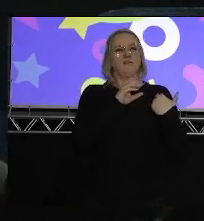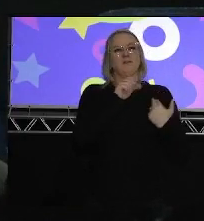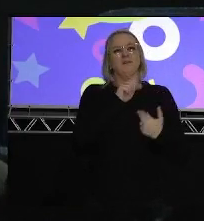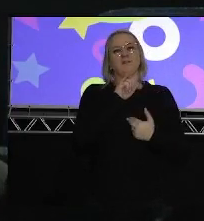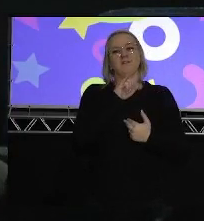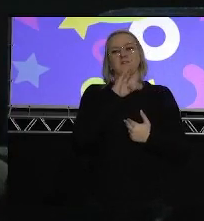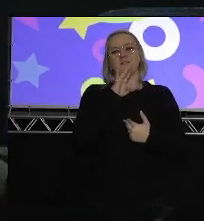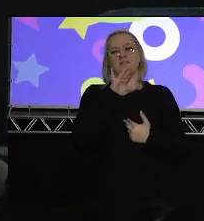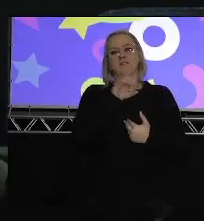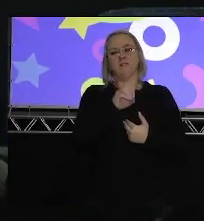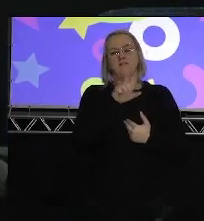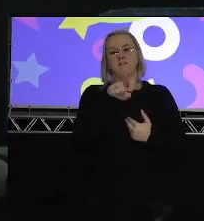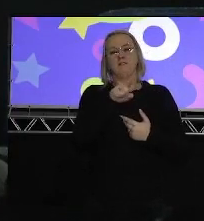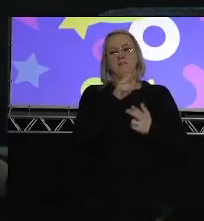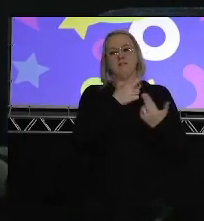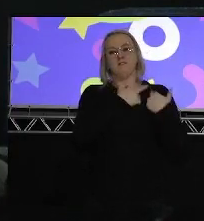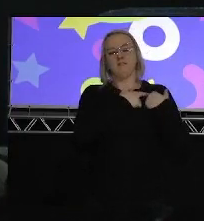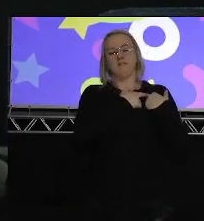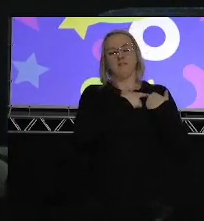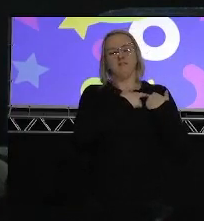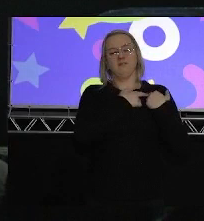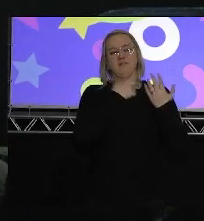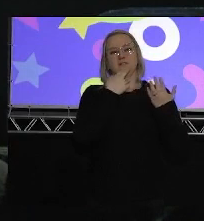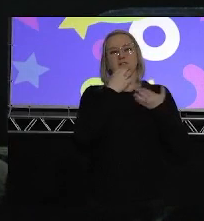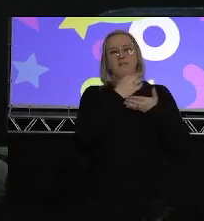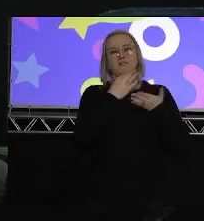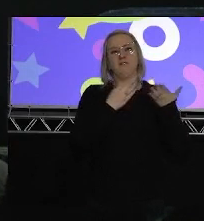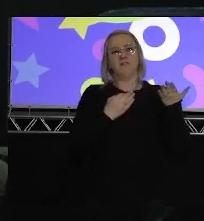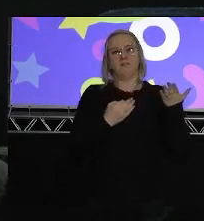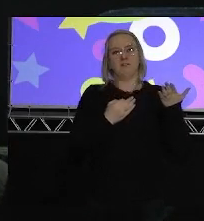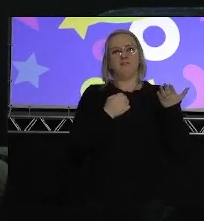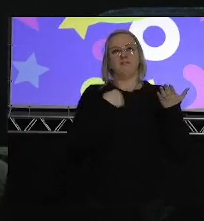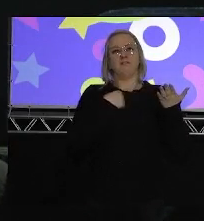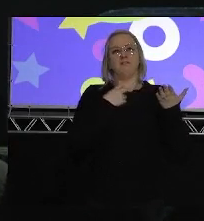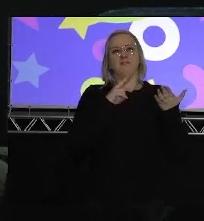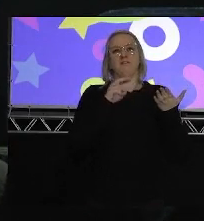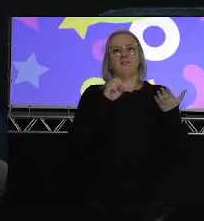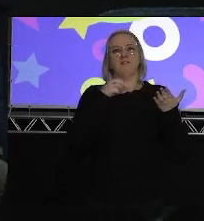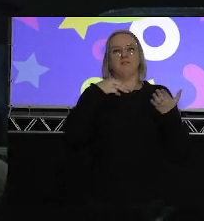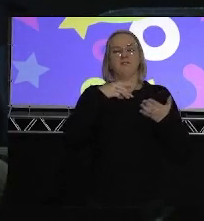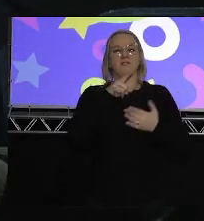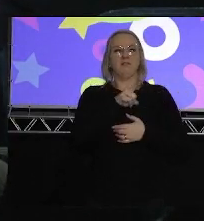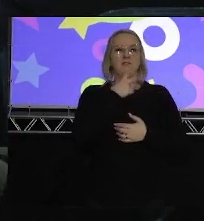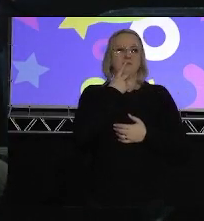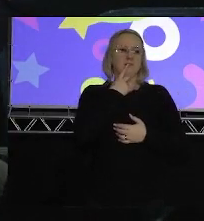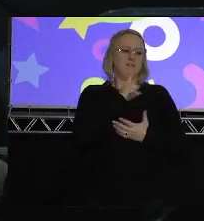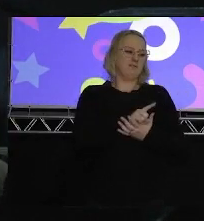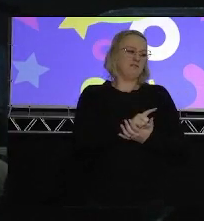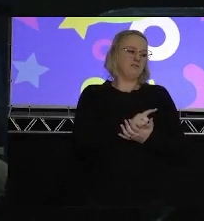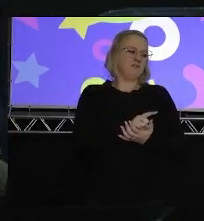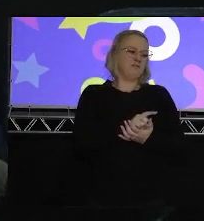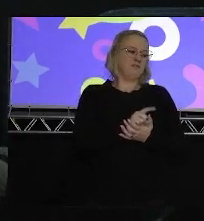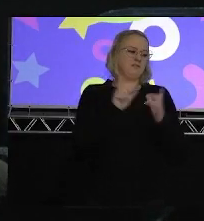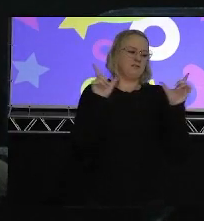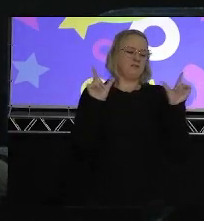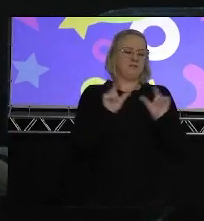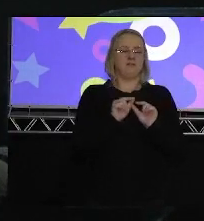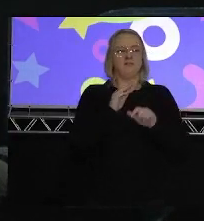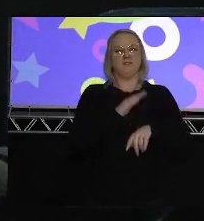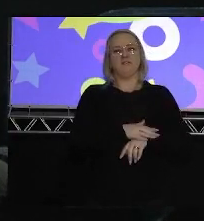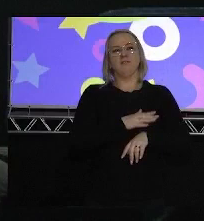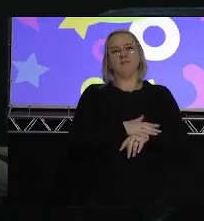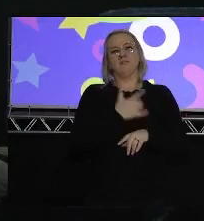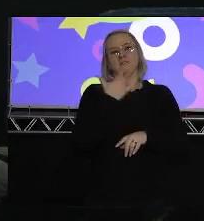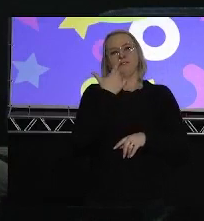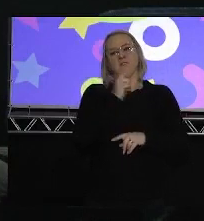é um responsável por um portfólio, né, de uma das VSMs, e ele disse aqui, olha, a gente, num curto espaço de tempo, a gente